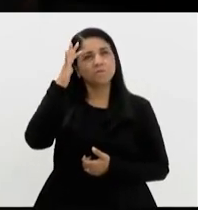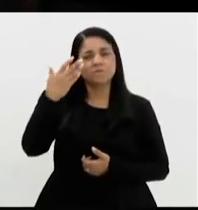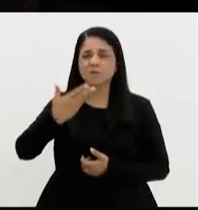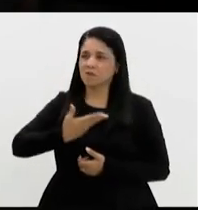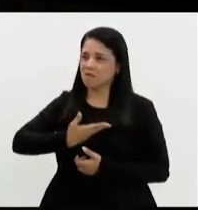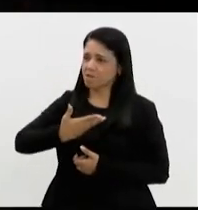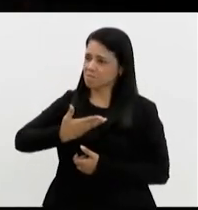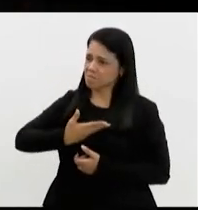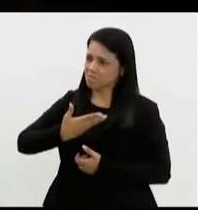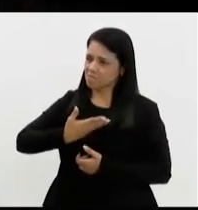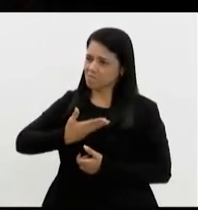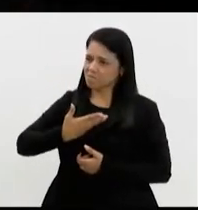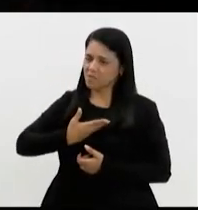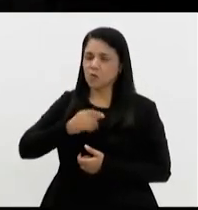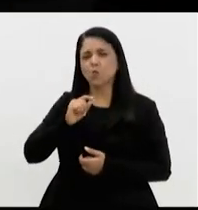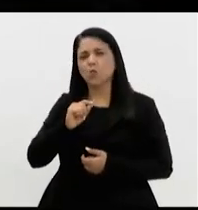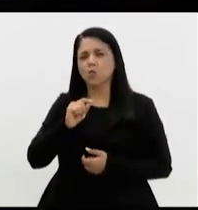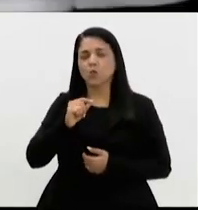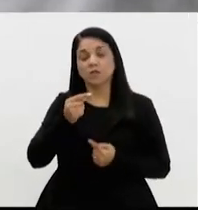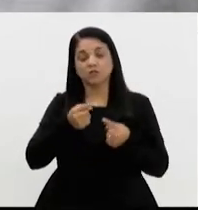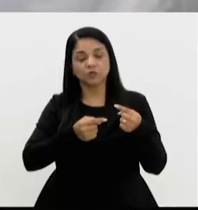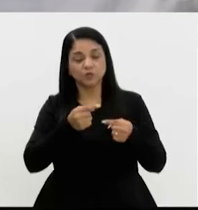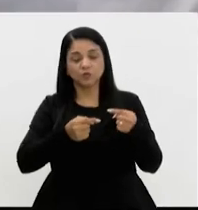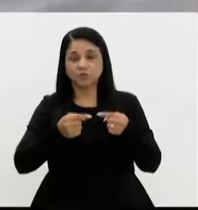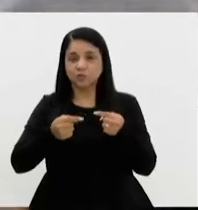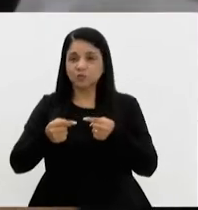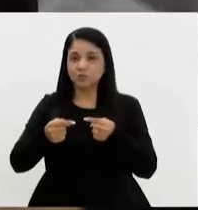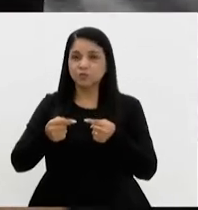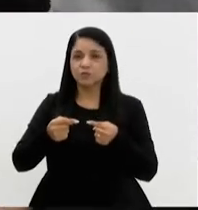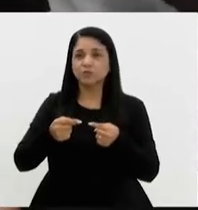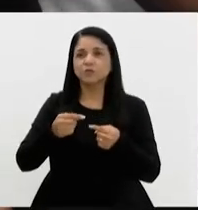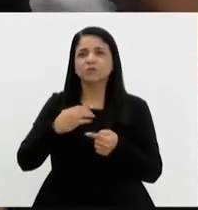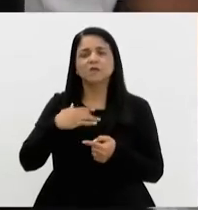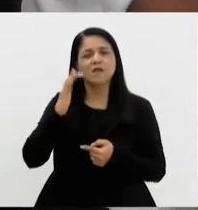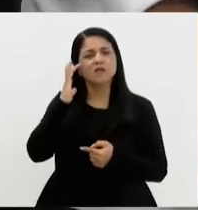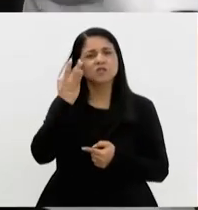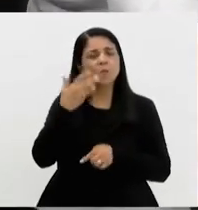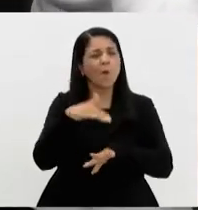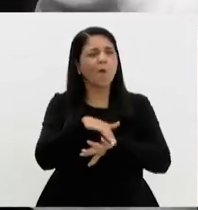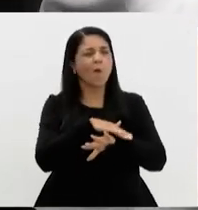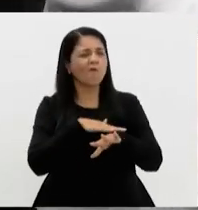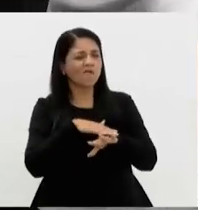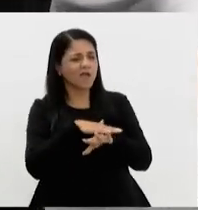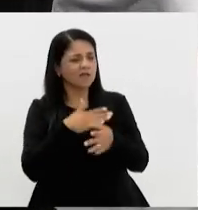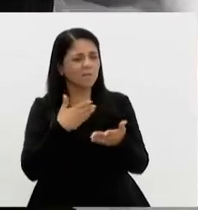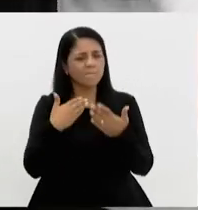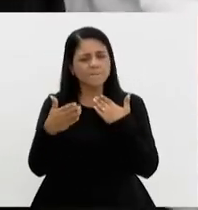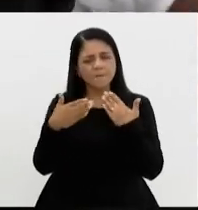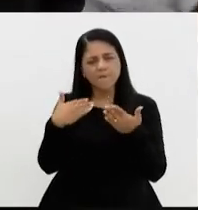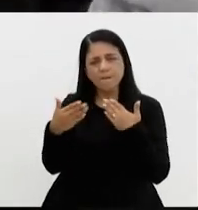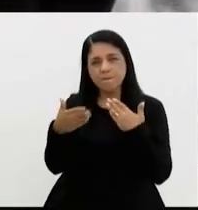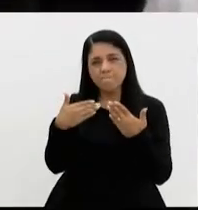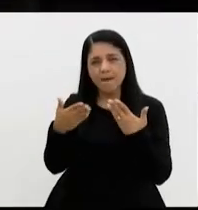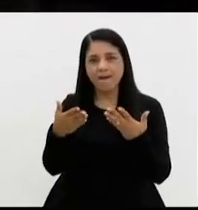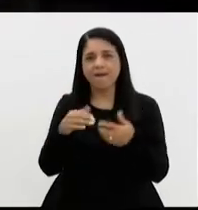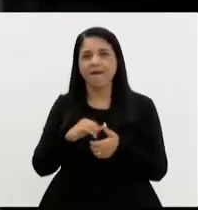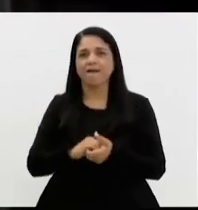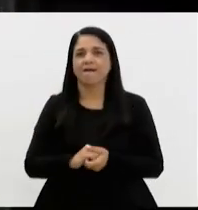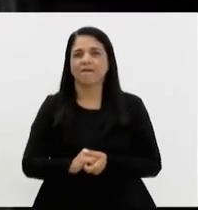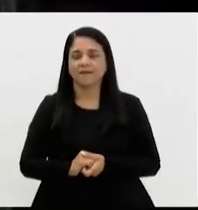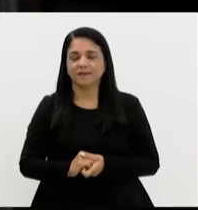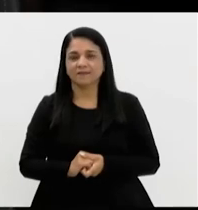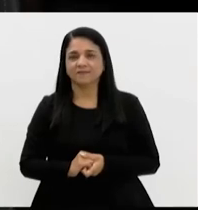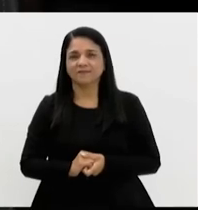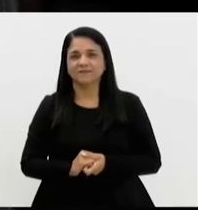mesa sobre o que nós poderíamos abordar e achamos que poderia ser uma conversa mesmo um bate-papo